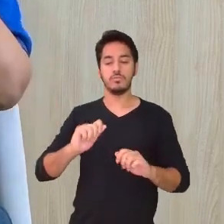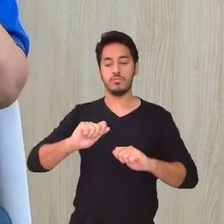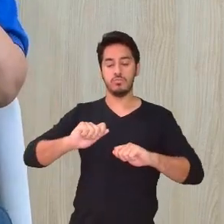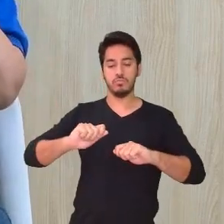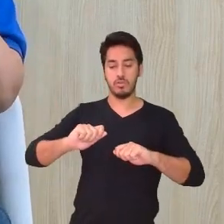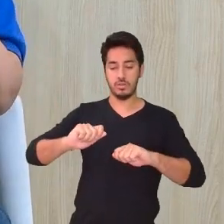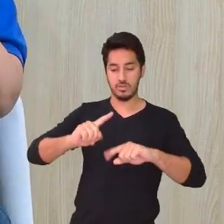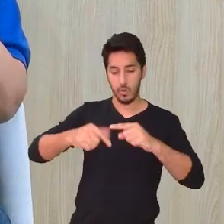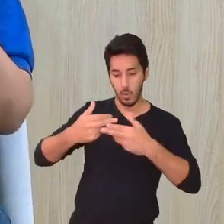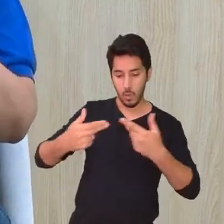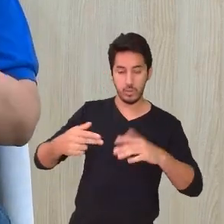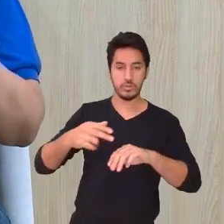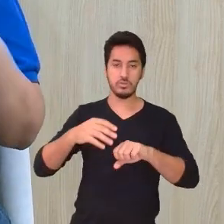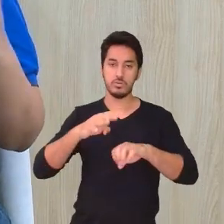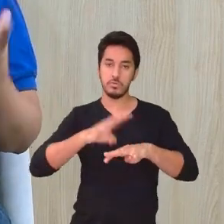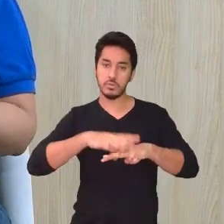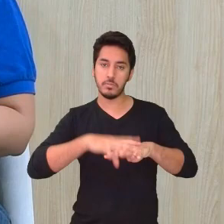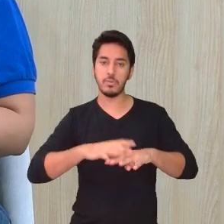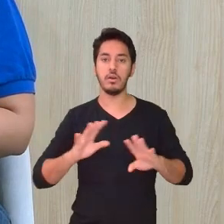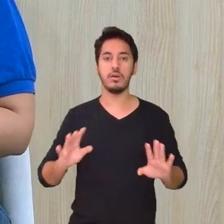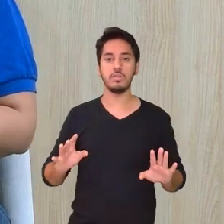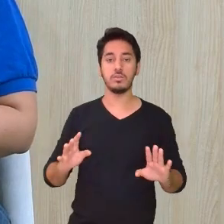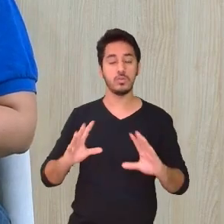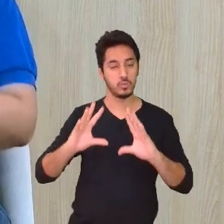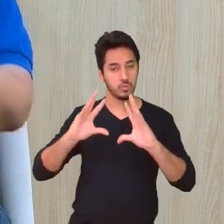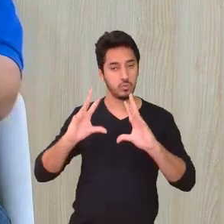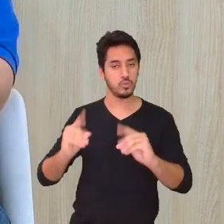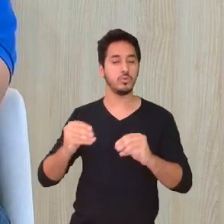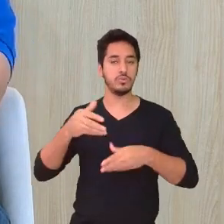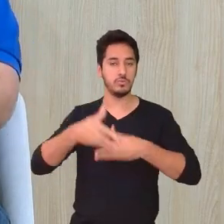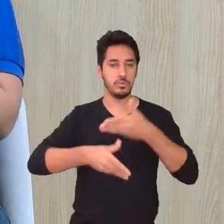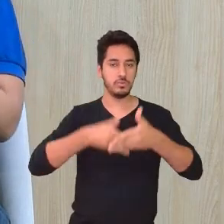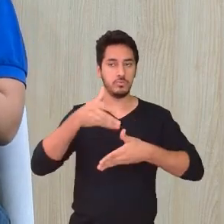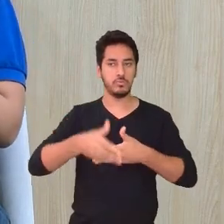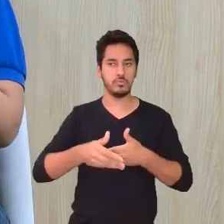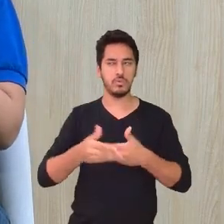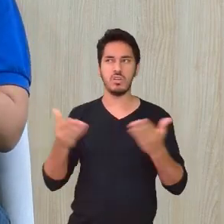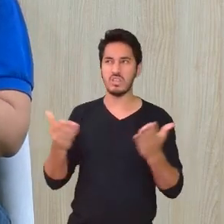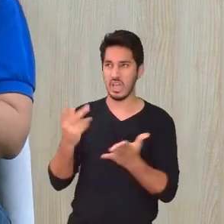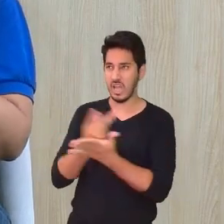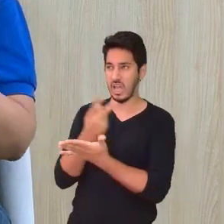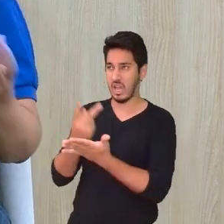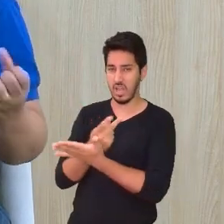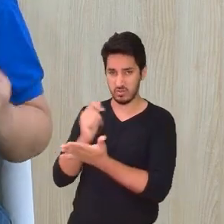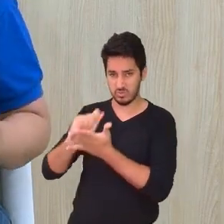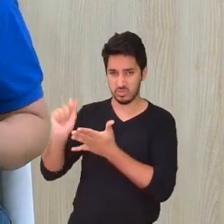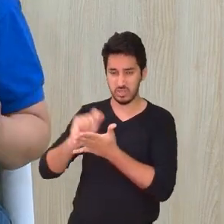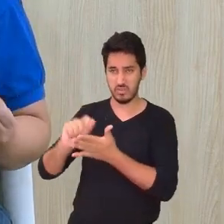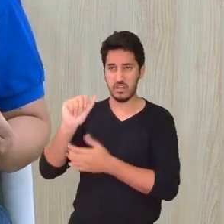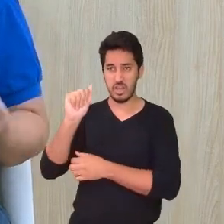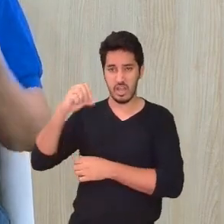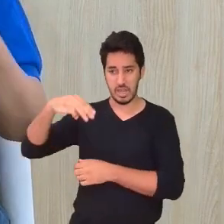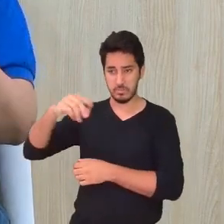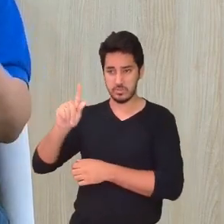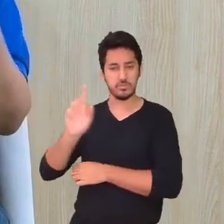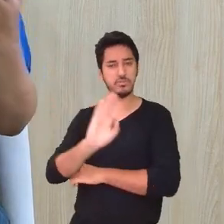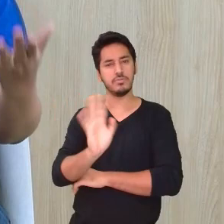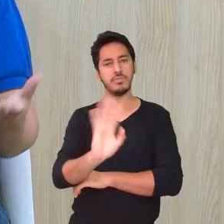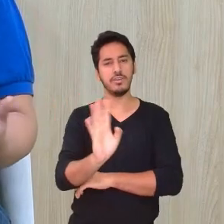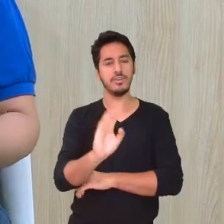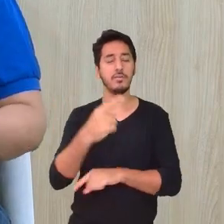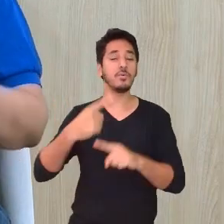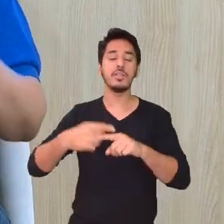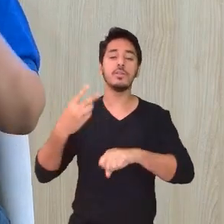né, matemáticos. Tudo isso faz parte. Agora, tá errado? escrever AMG? Tá não, porque a gente tá